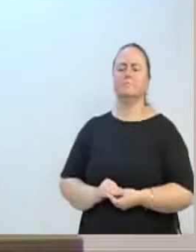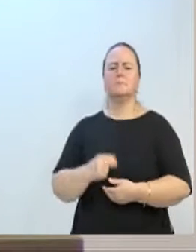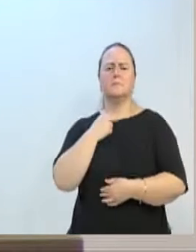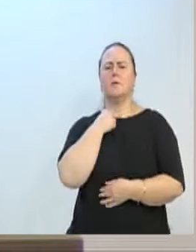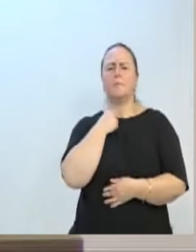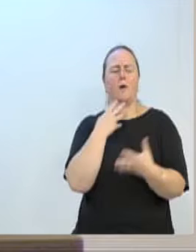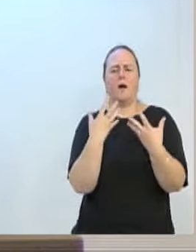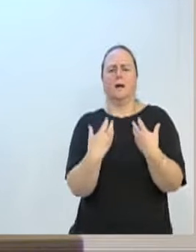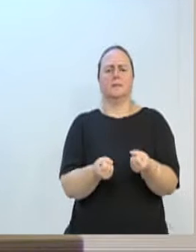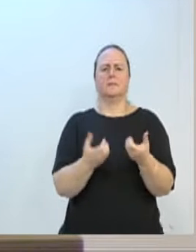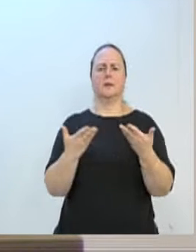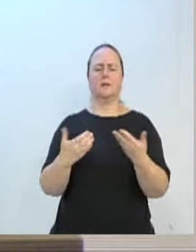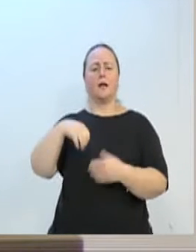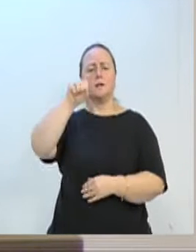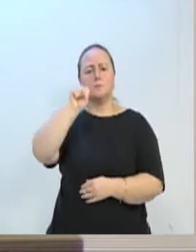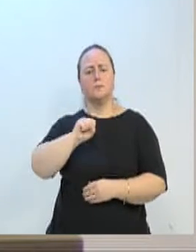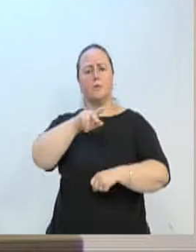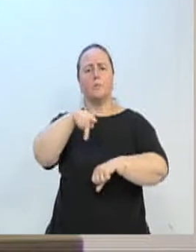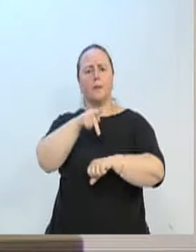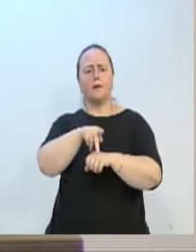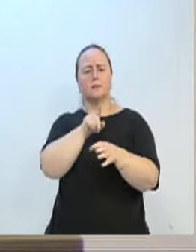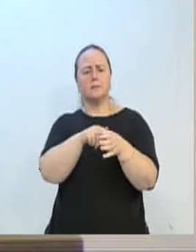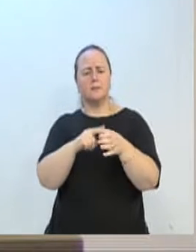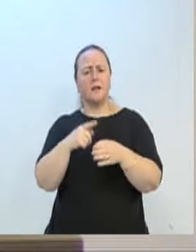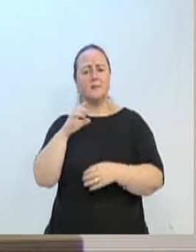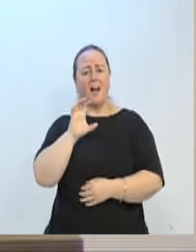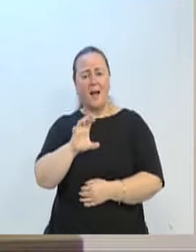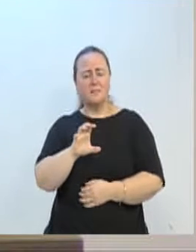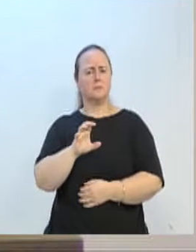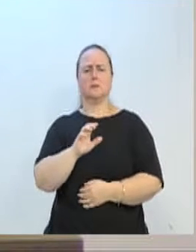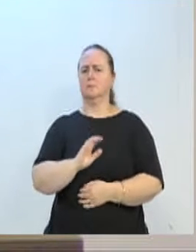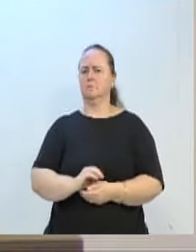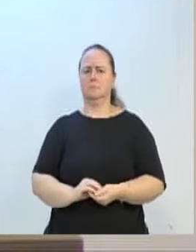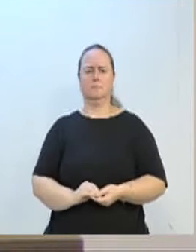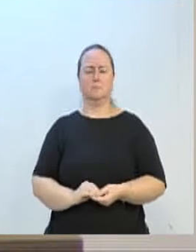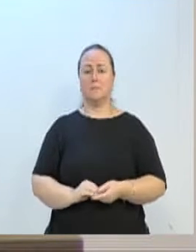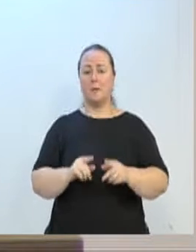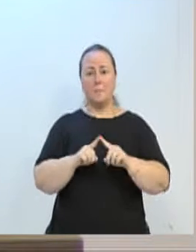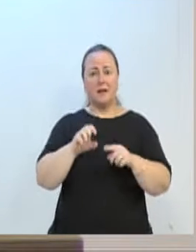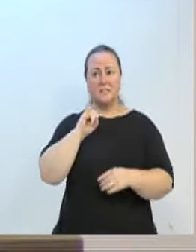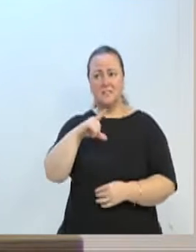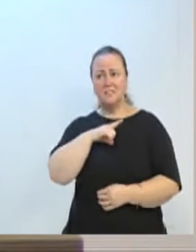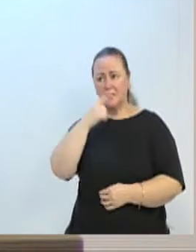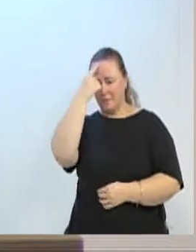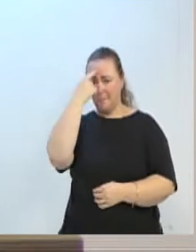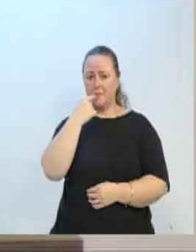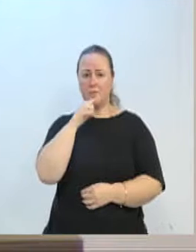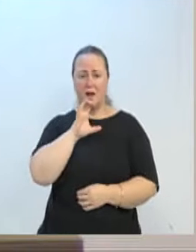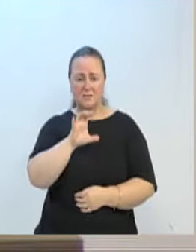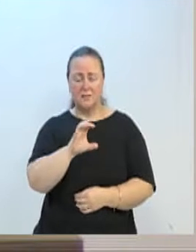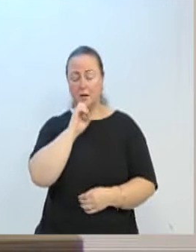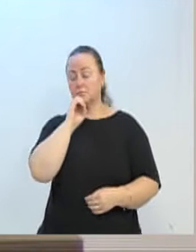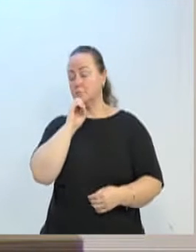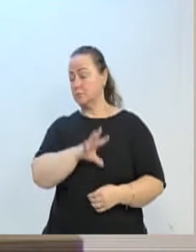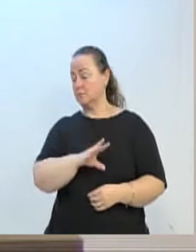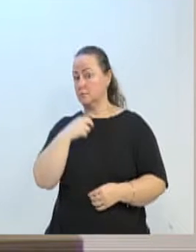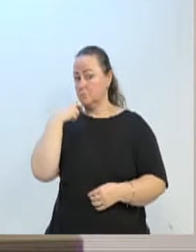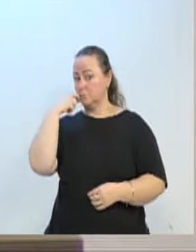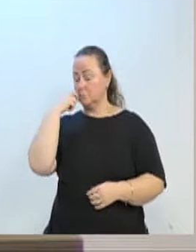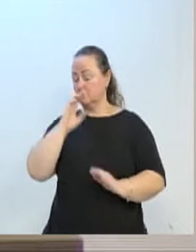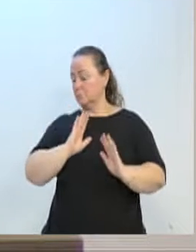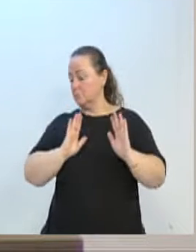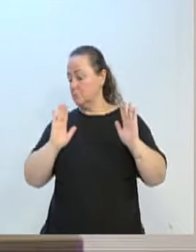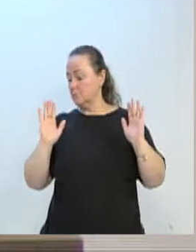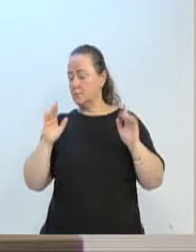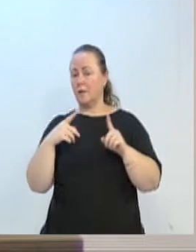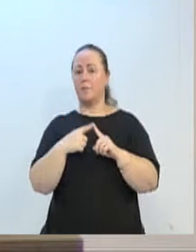país, aqui de Santa Catarina e de nossa cidade, não são assim. Mas as que são nos envergonham, nos enojam, nos fazem passar vergonha. Porque